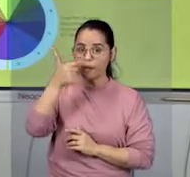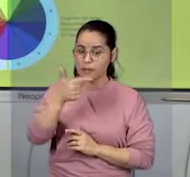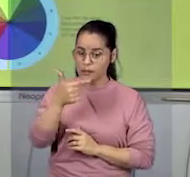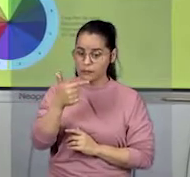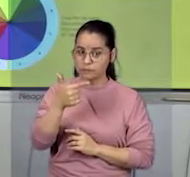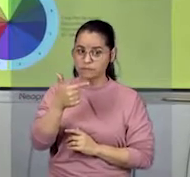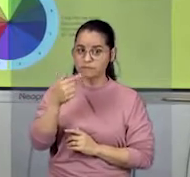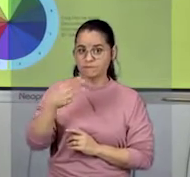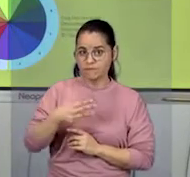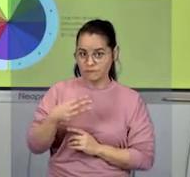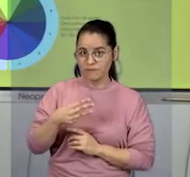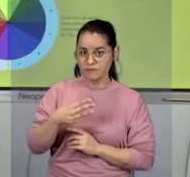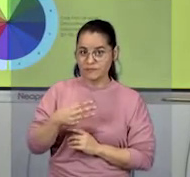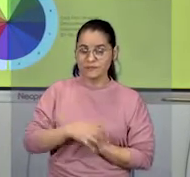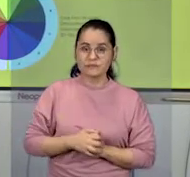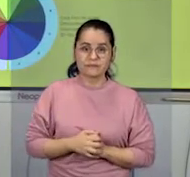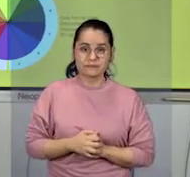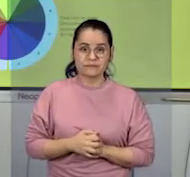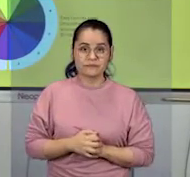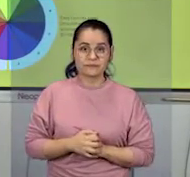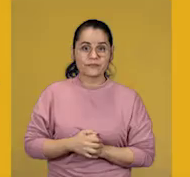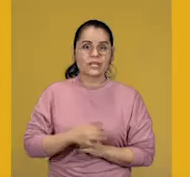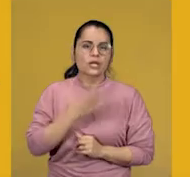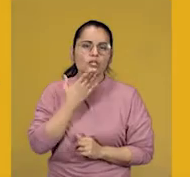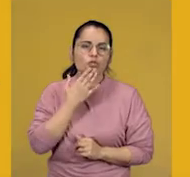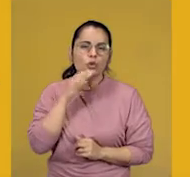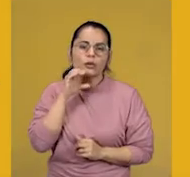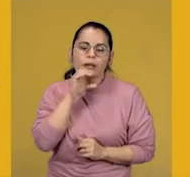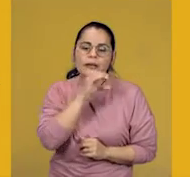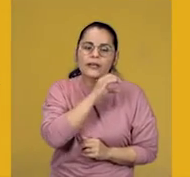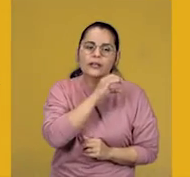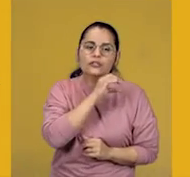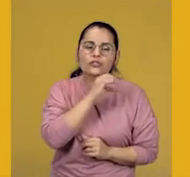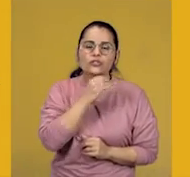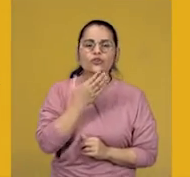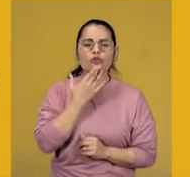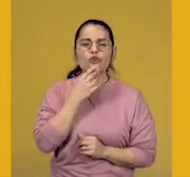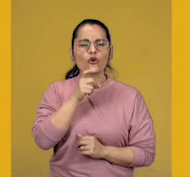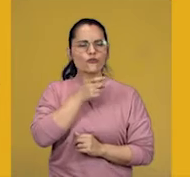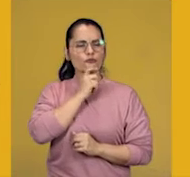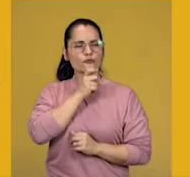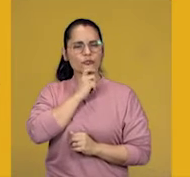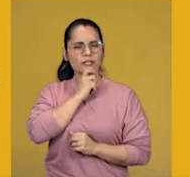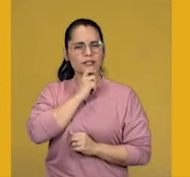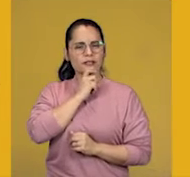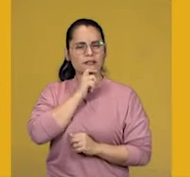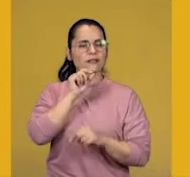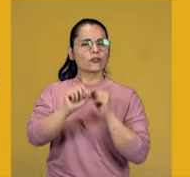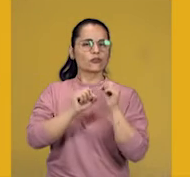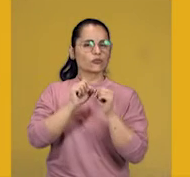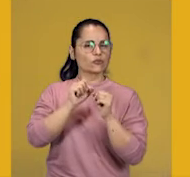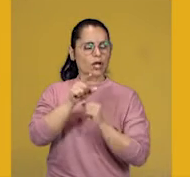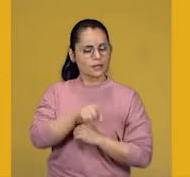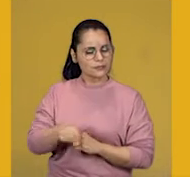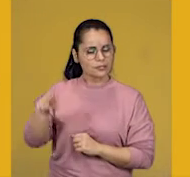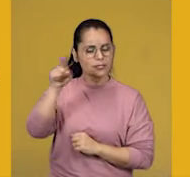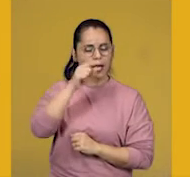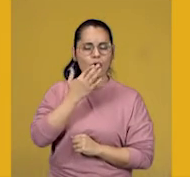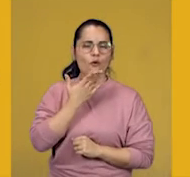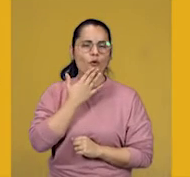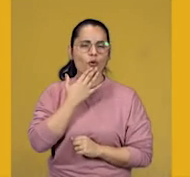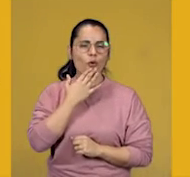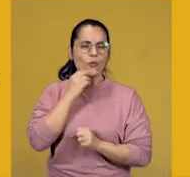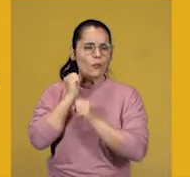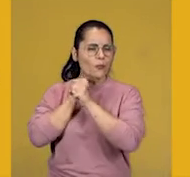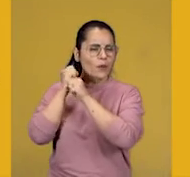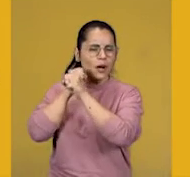secundárias e terciárias, as cores quentes e as cores frias. Esse círculo cromático levou anos para